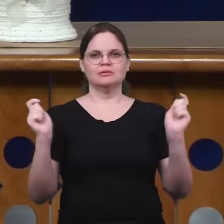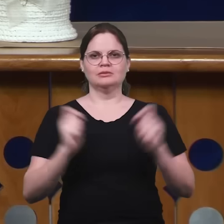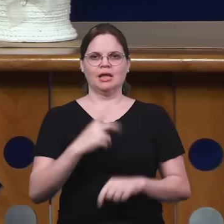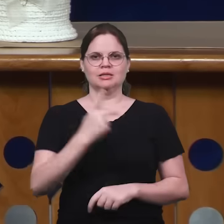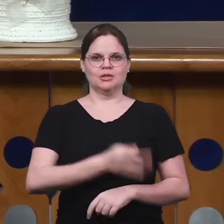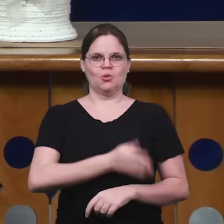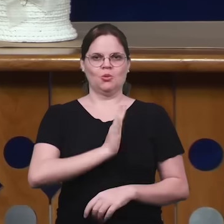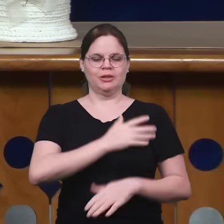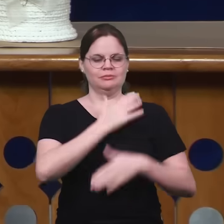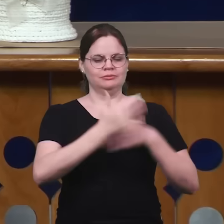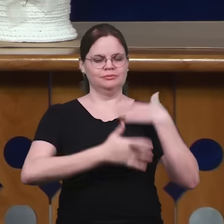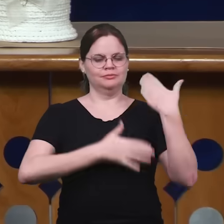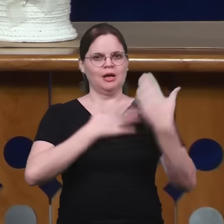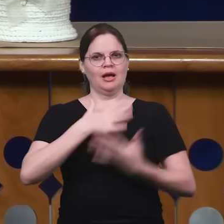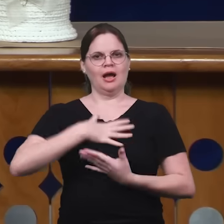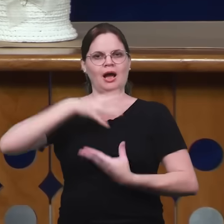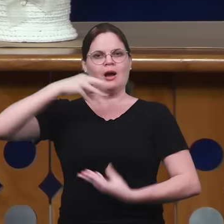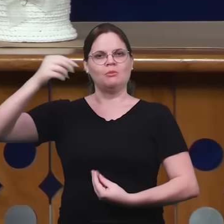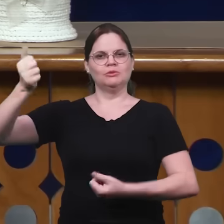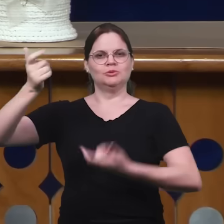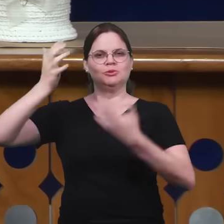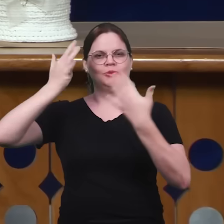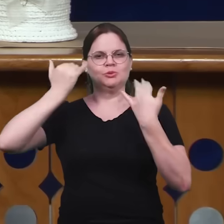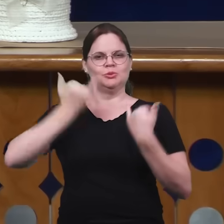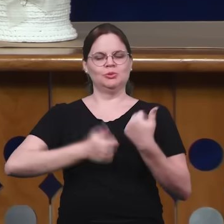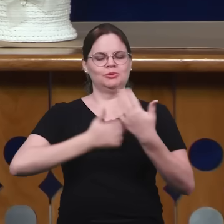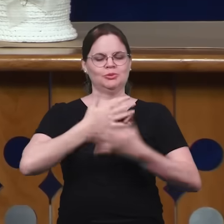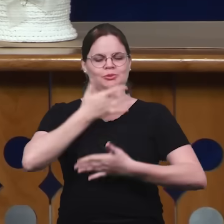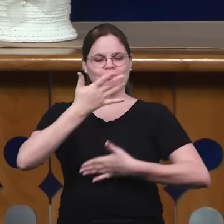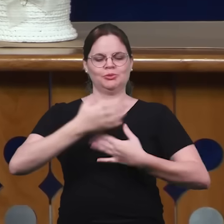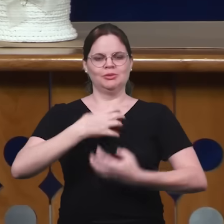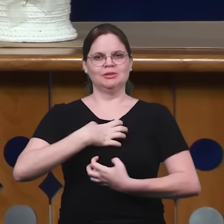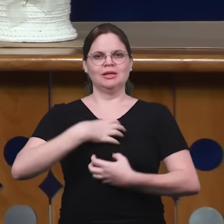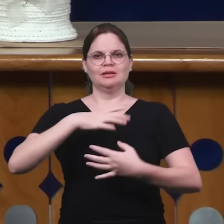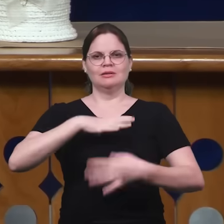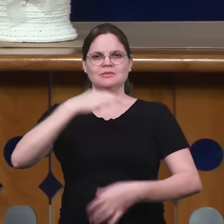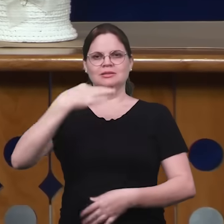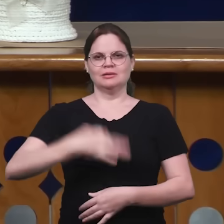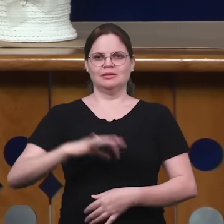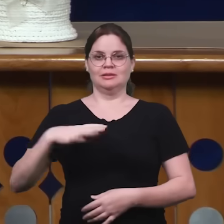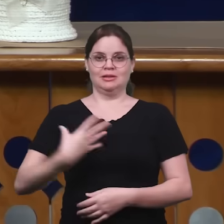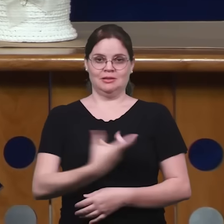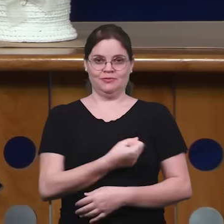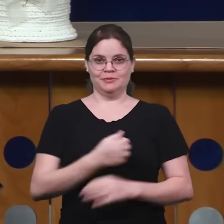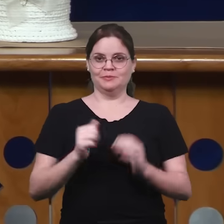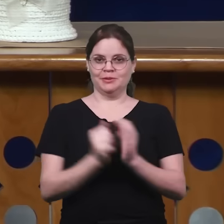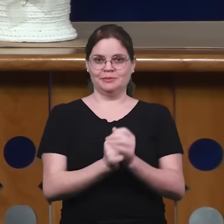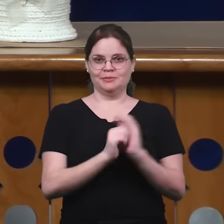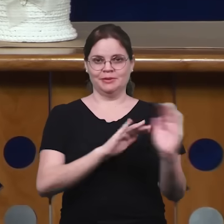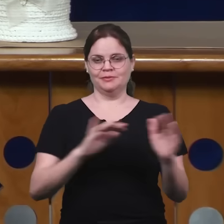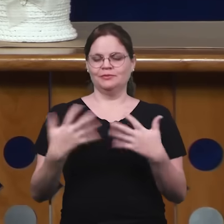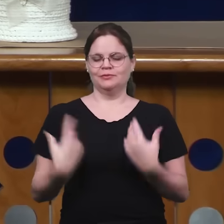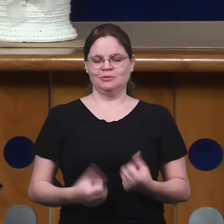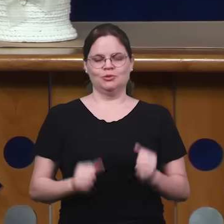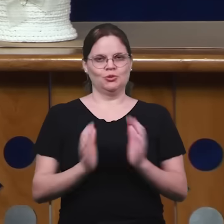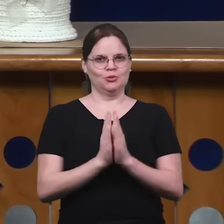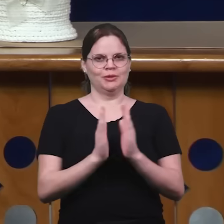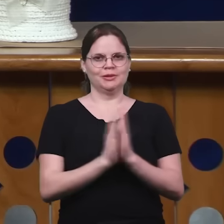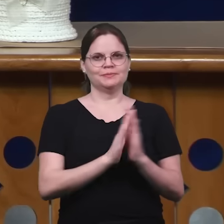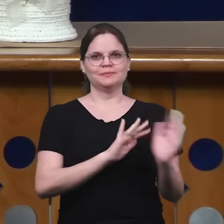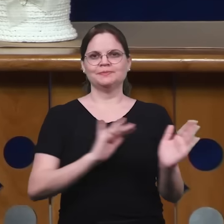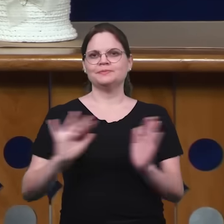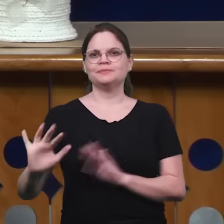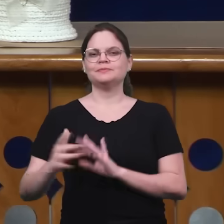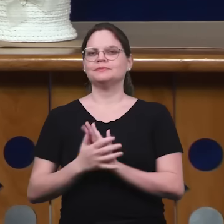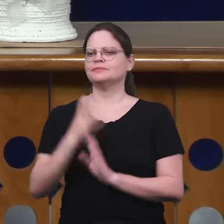seu coração, tocar a sua alma e encher de gozo e de certeza de salvação. Oremos ao nosso Deus. Pai